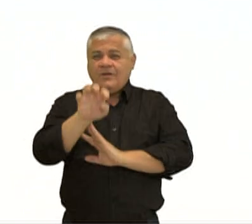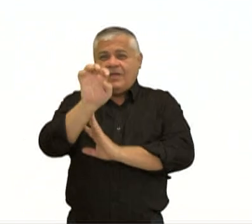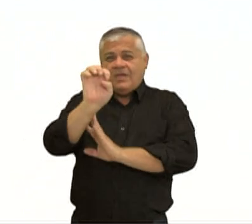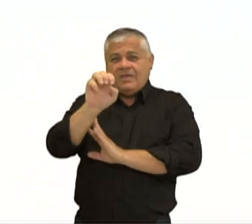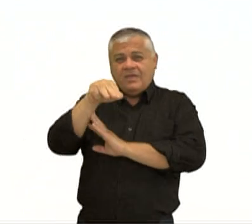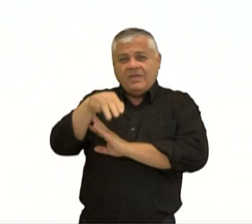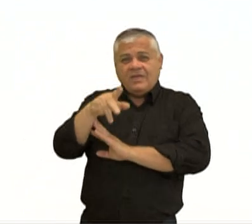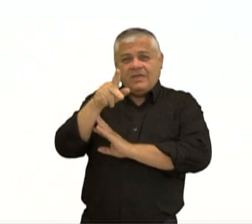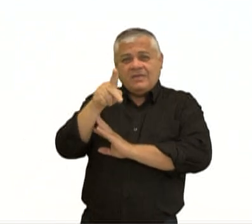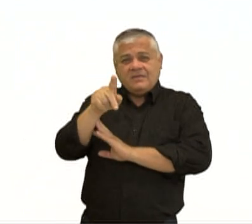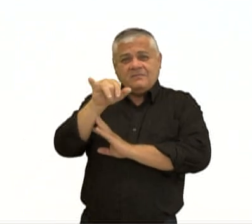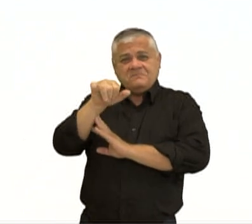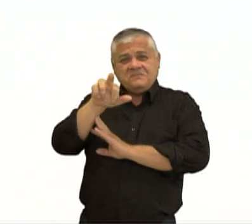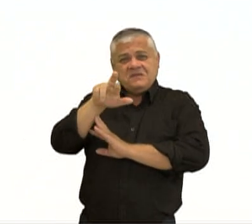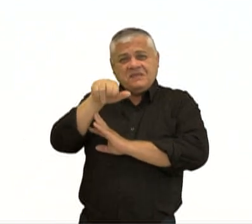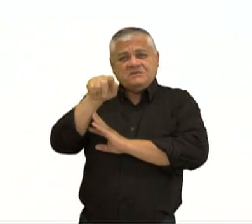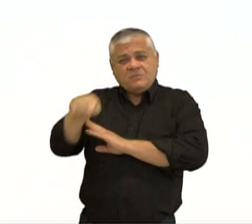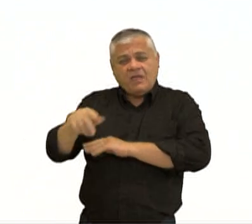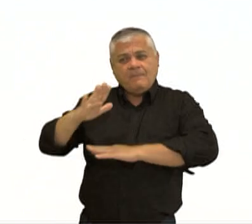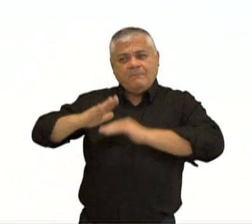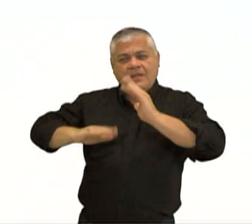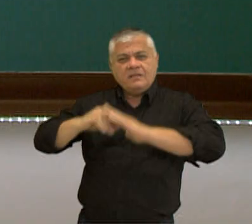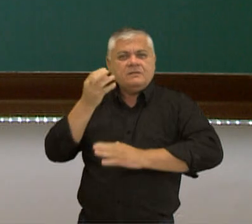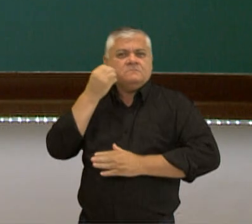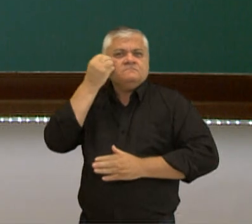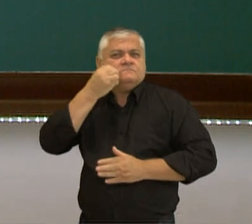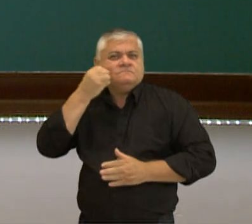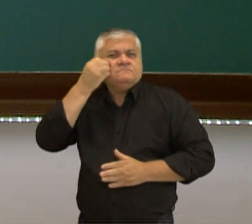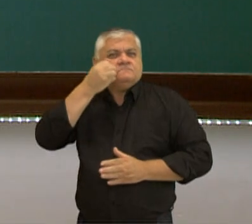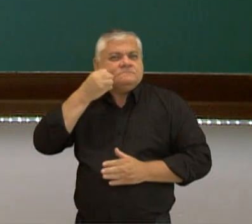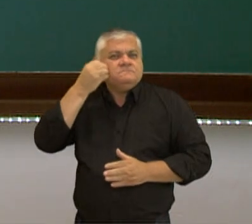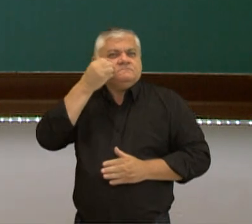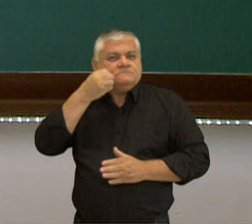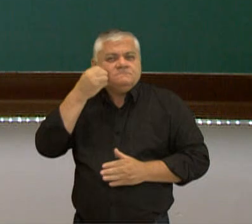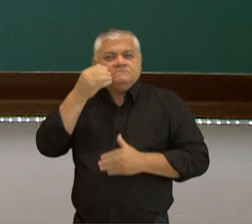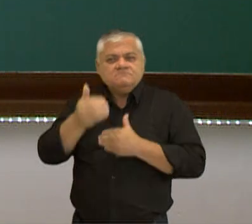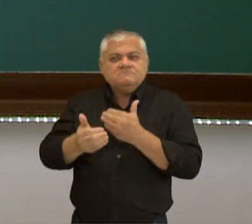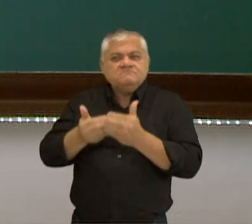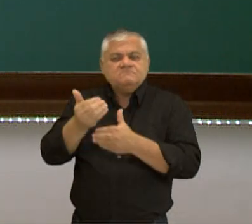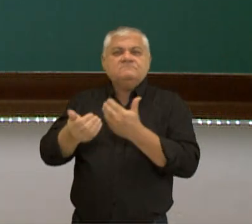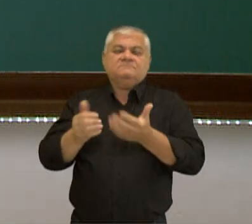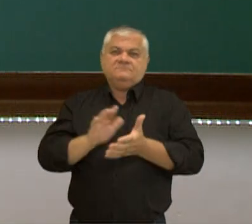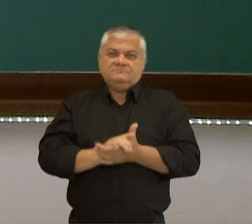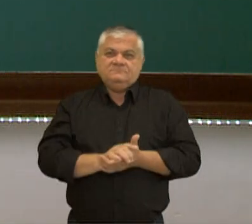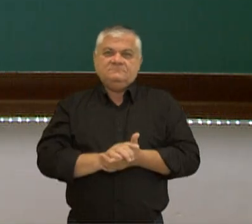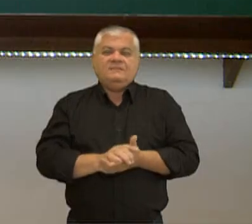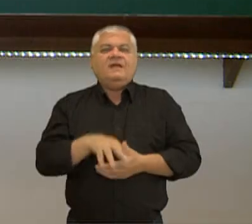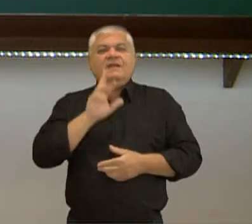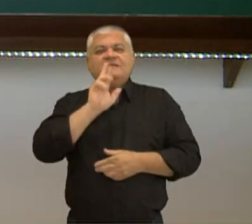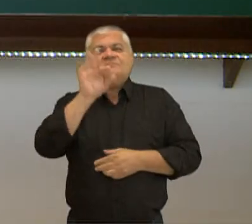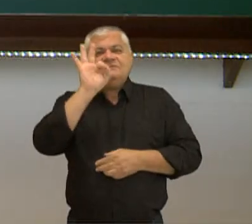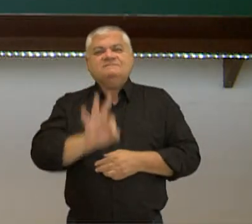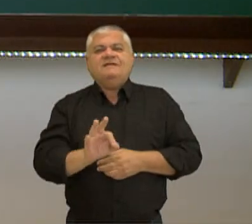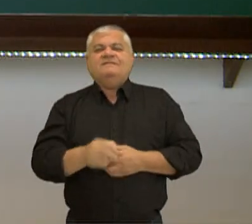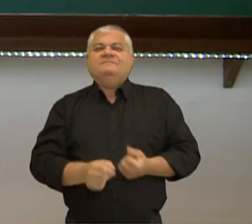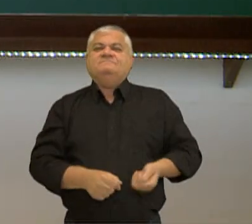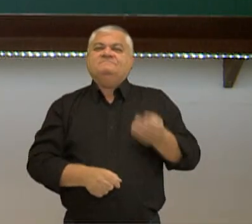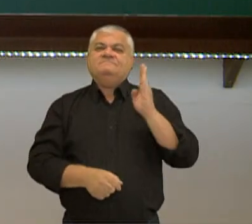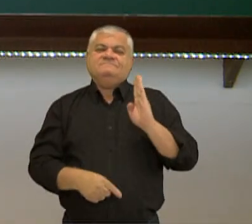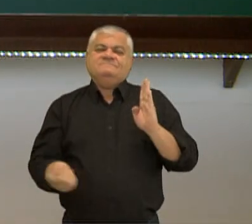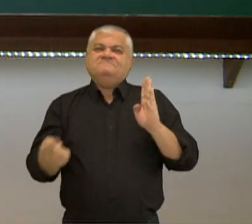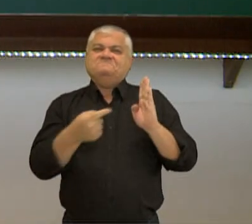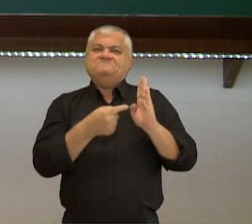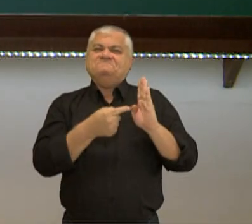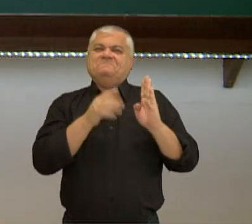da praticidade, do experimento, da experimentação. Então, pessoal, a resposta correta é